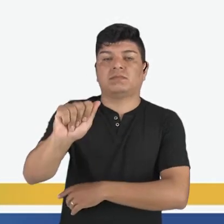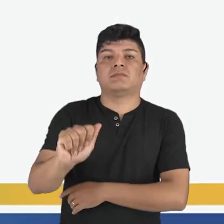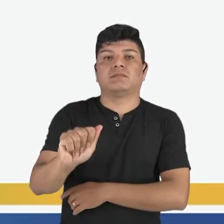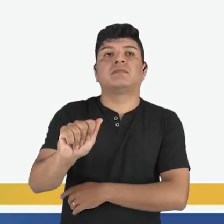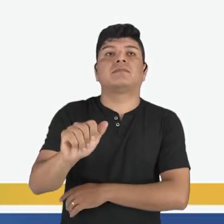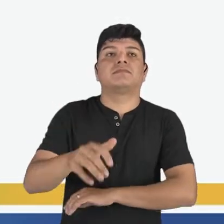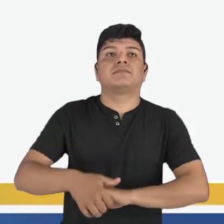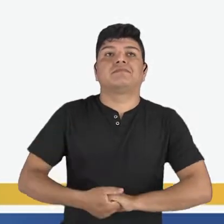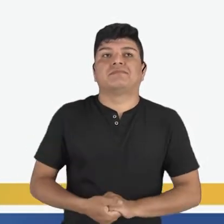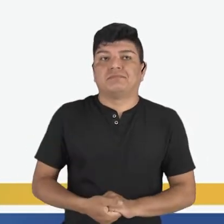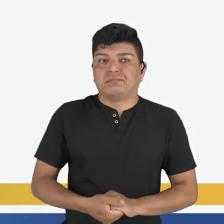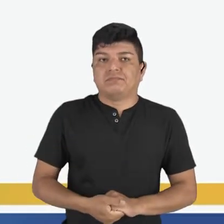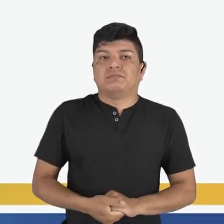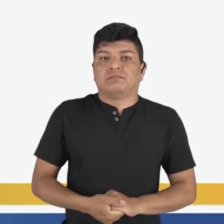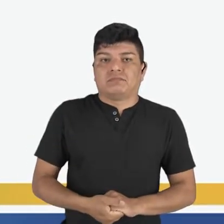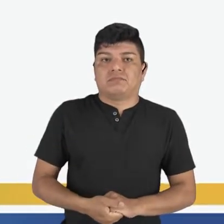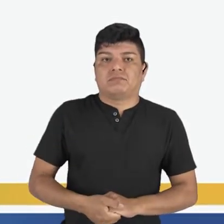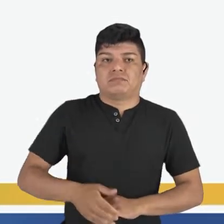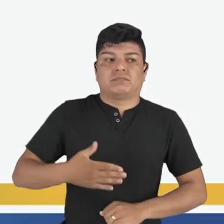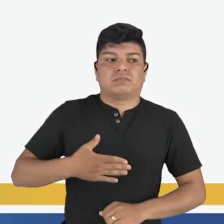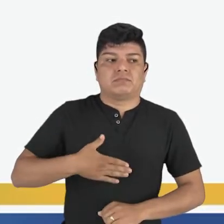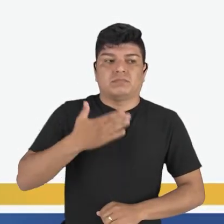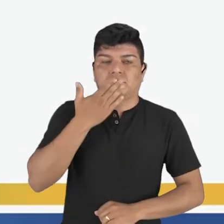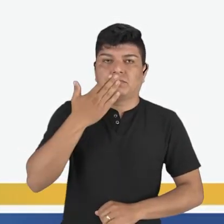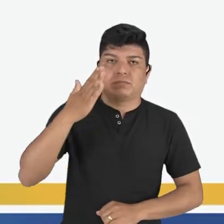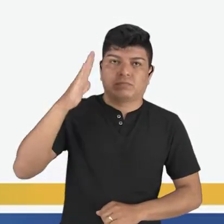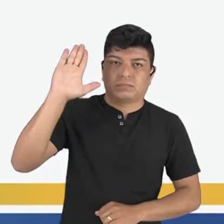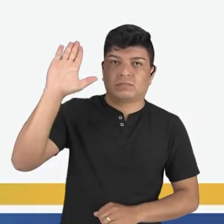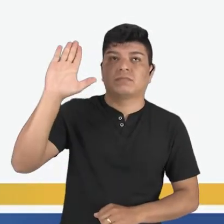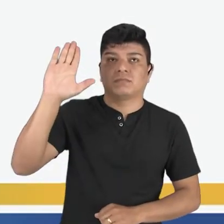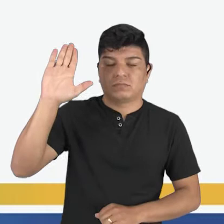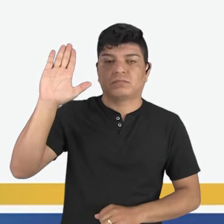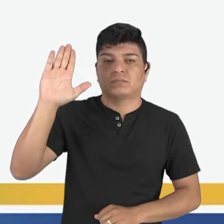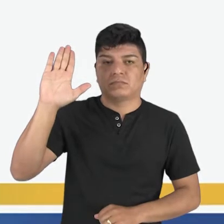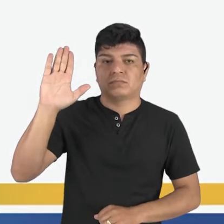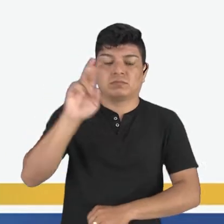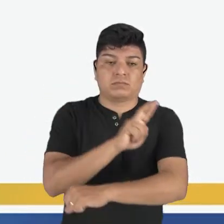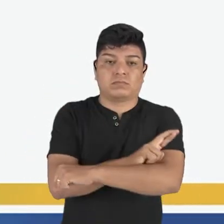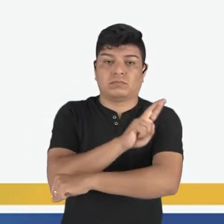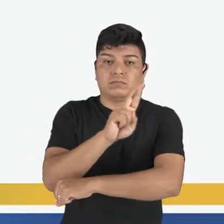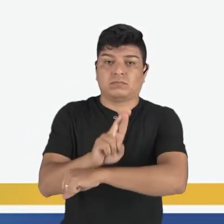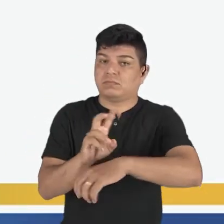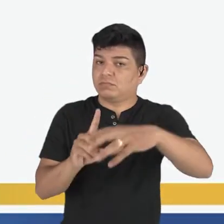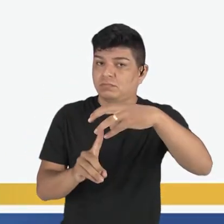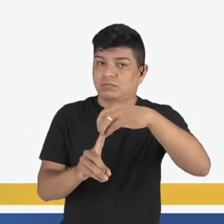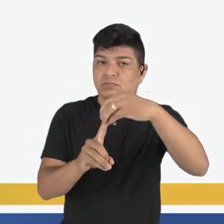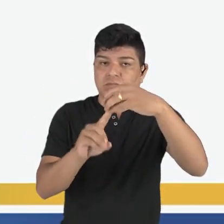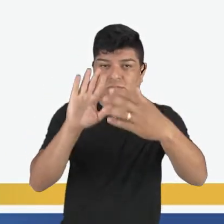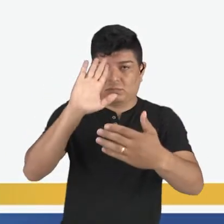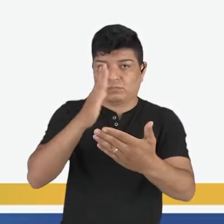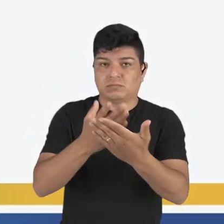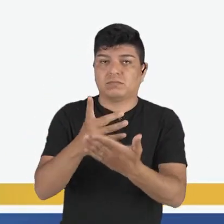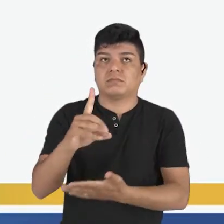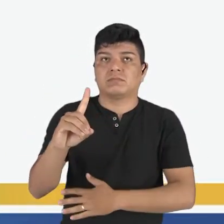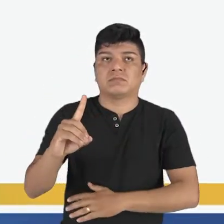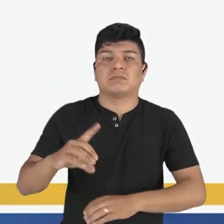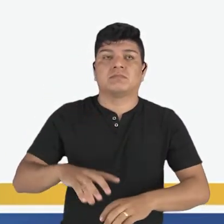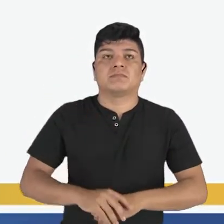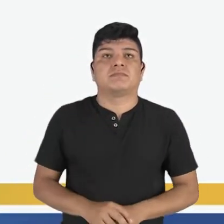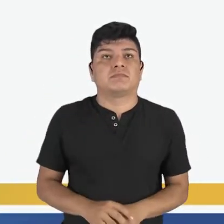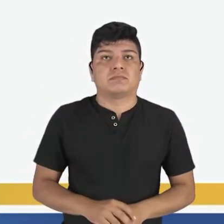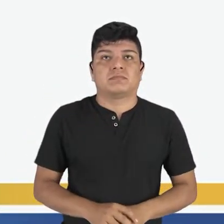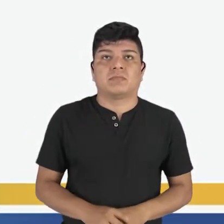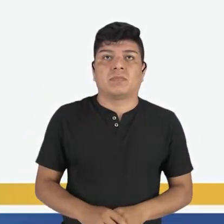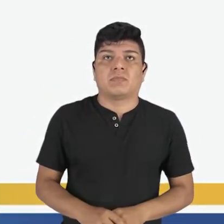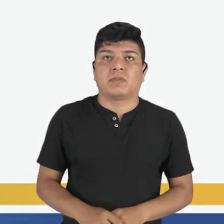do transcendente no islamismo é Alá. São religiões monoteístas. Falamos de religiões dualistas,